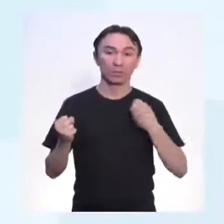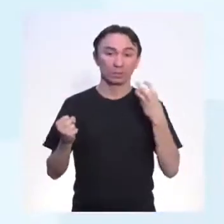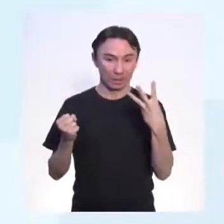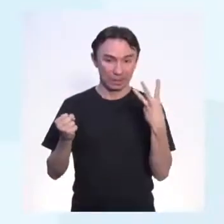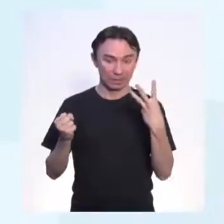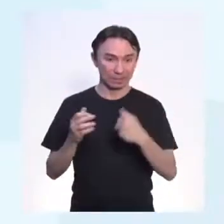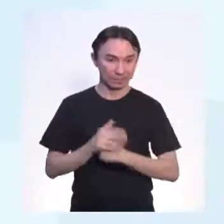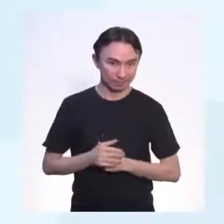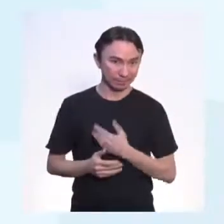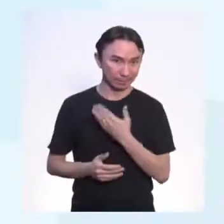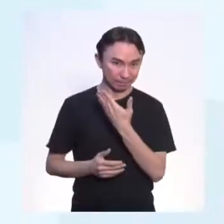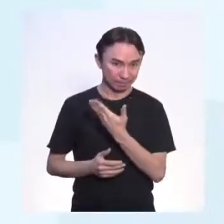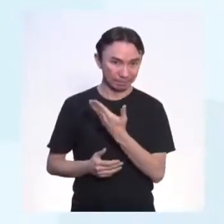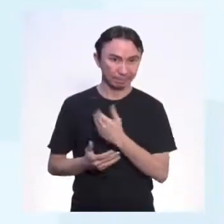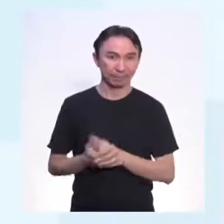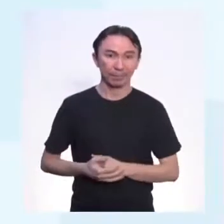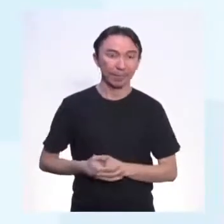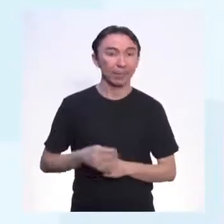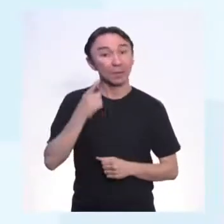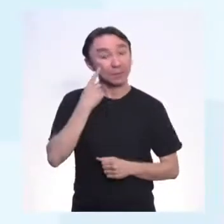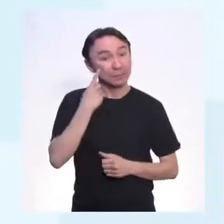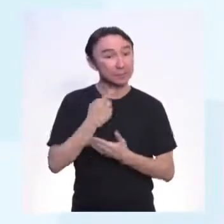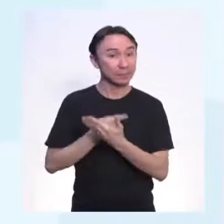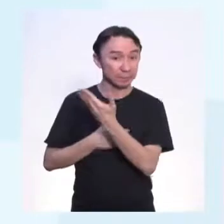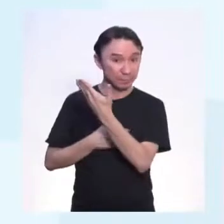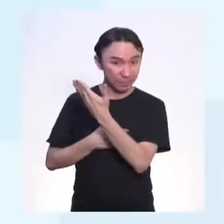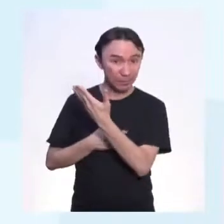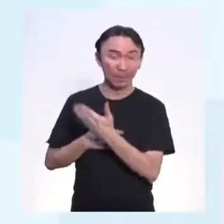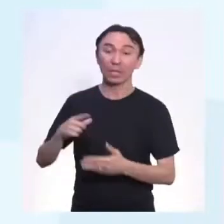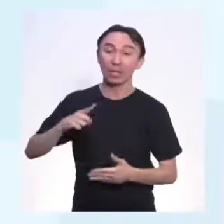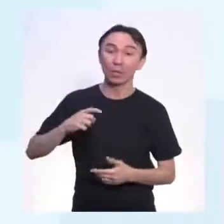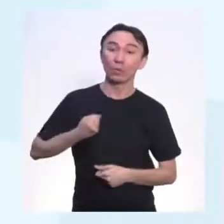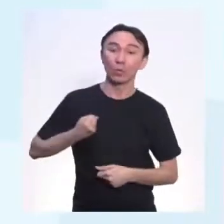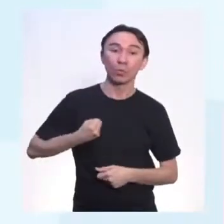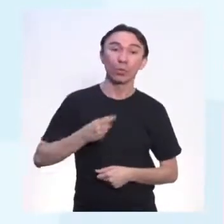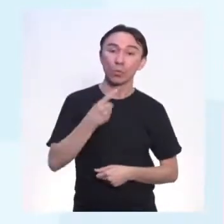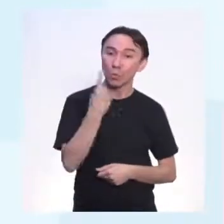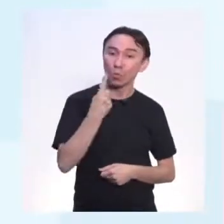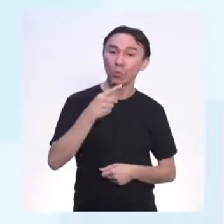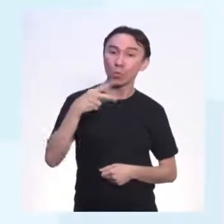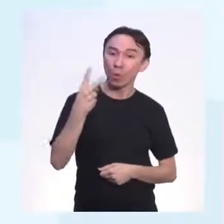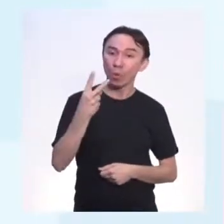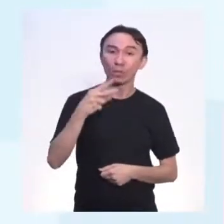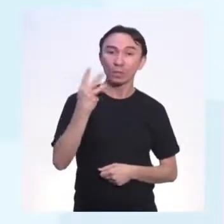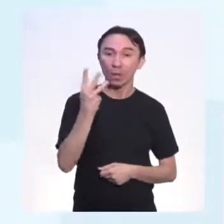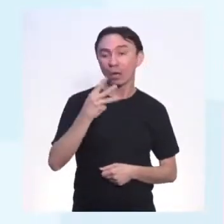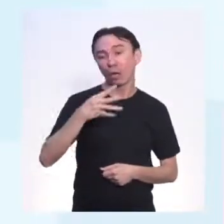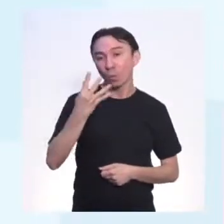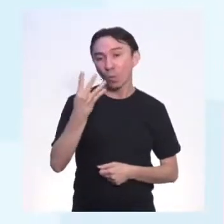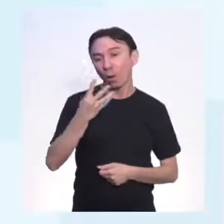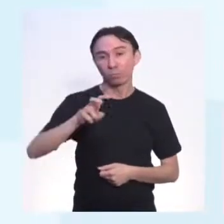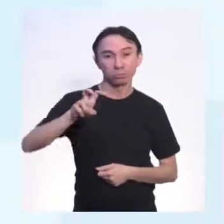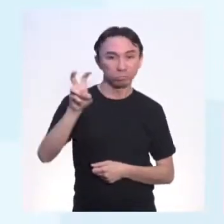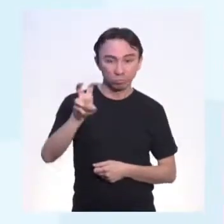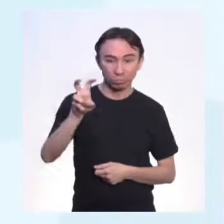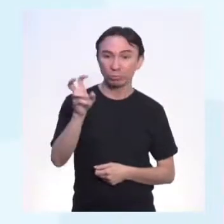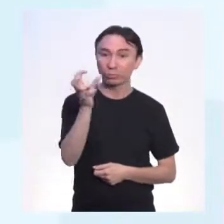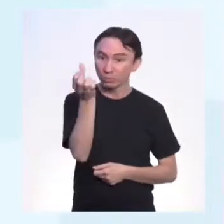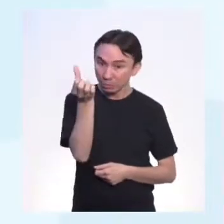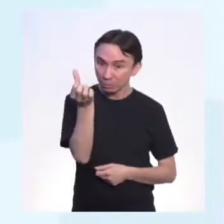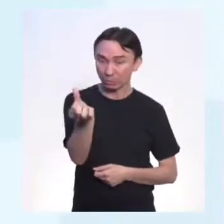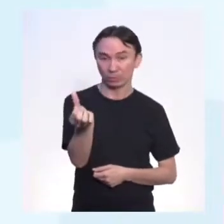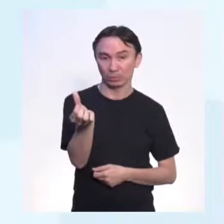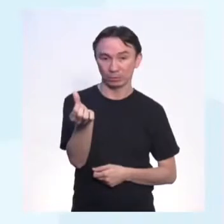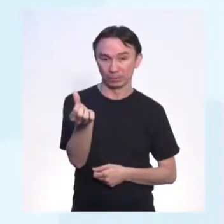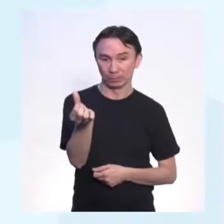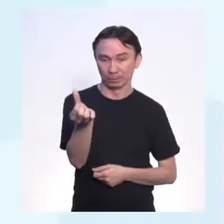3. Muito bem. Observe os algarismos a seguir. 1, 2, 3, 4,